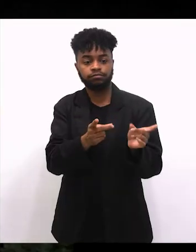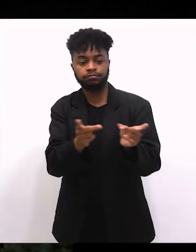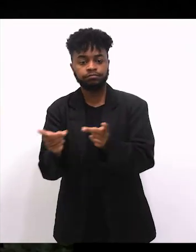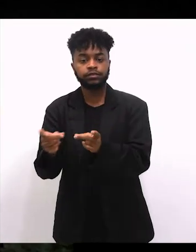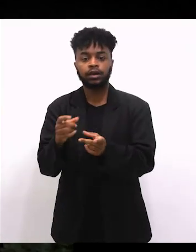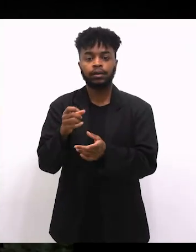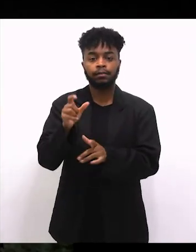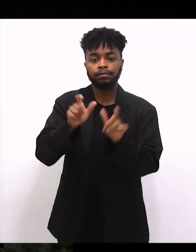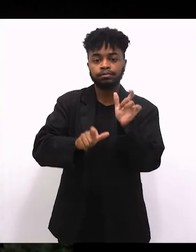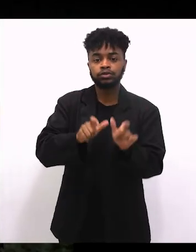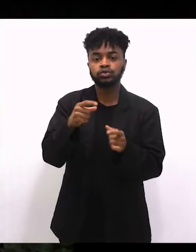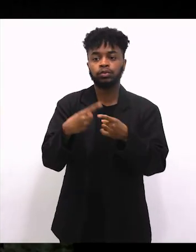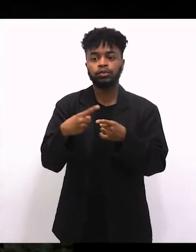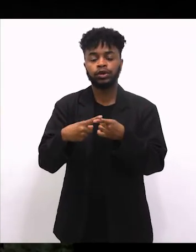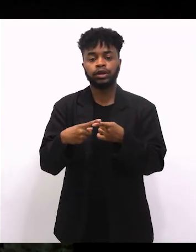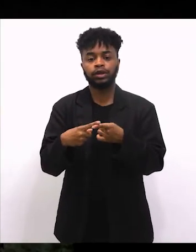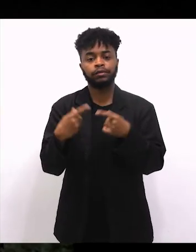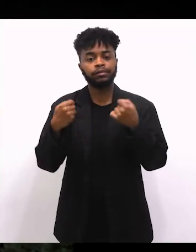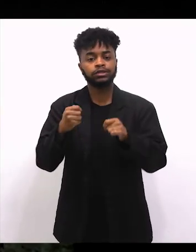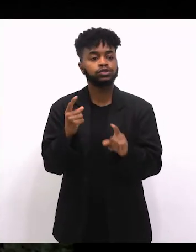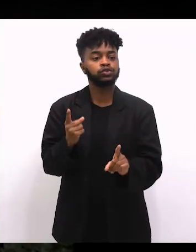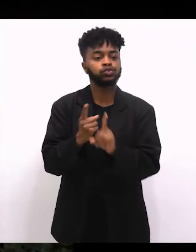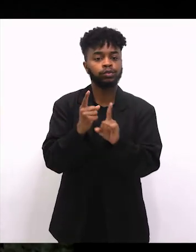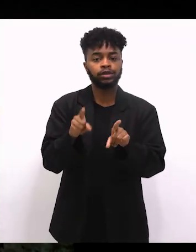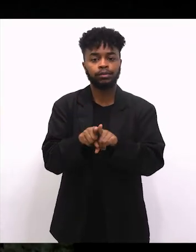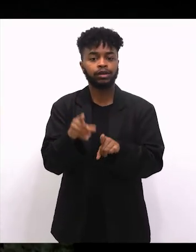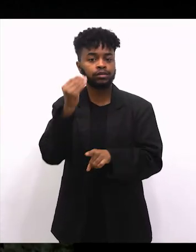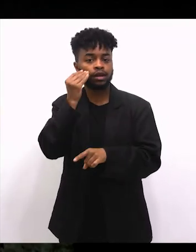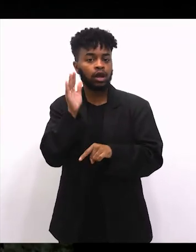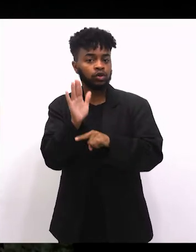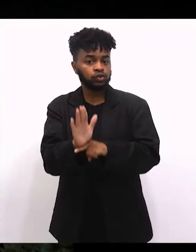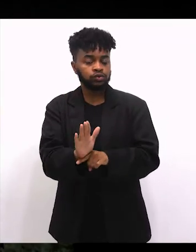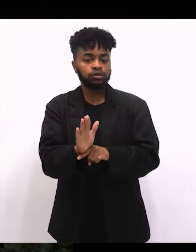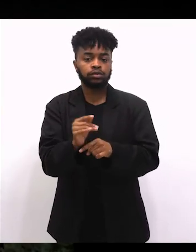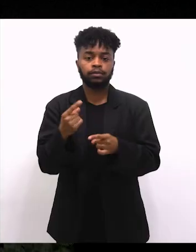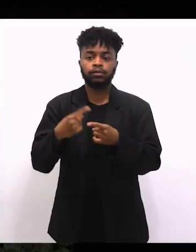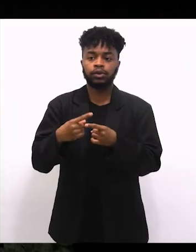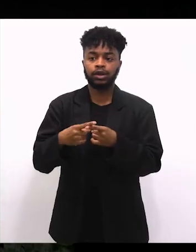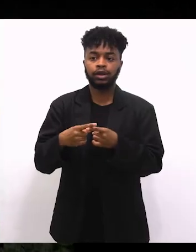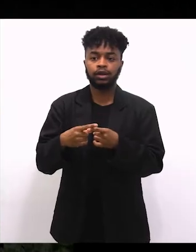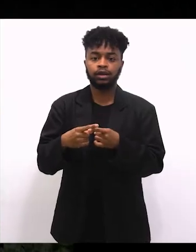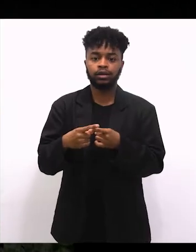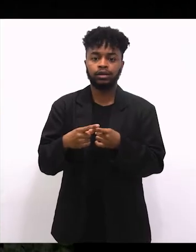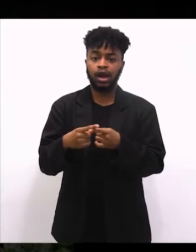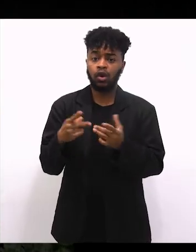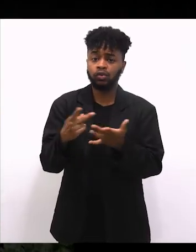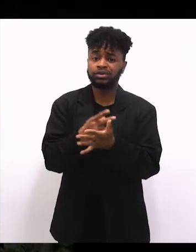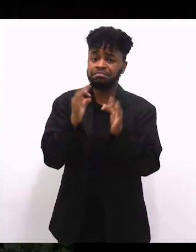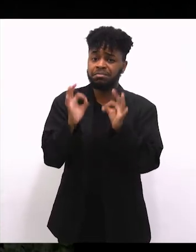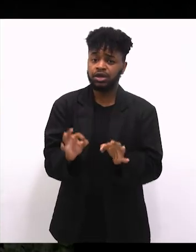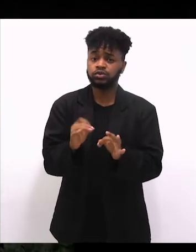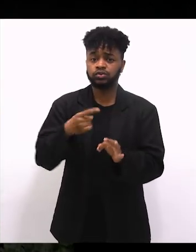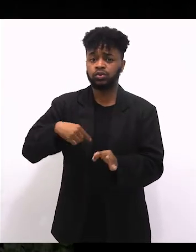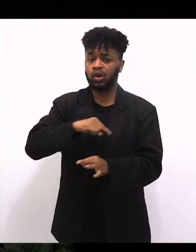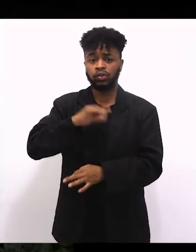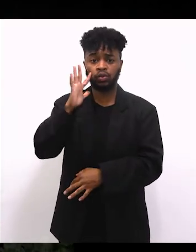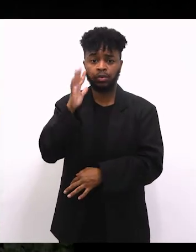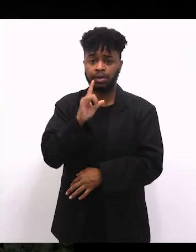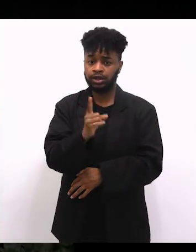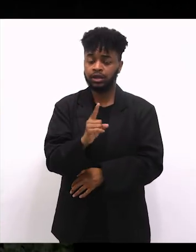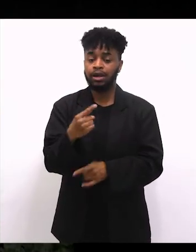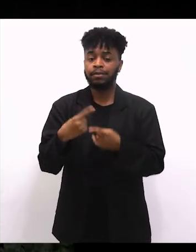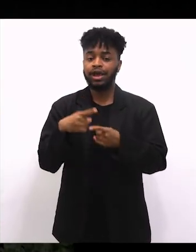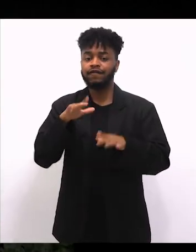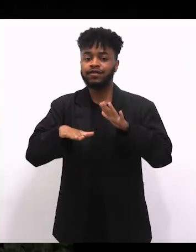tráfico de pessoas, para que possa identificar e ajudar mesmo, porque é isso, está mais perto do que a gente imagina, né? Tem